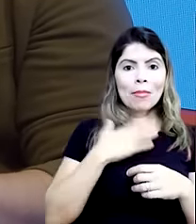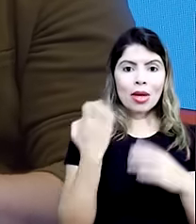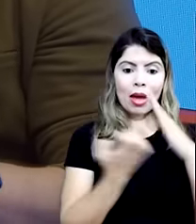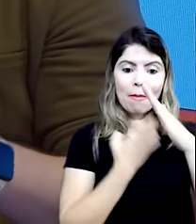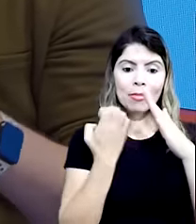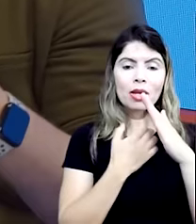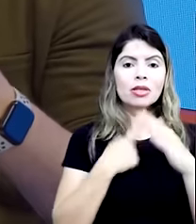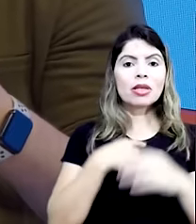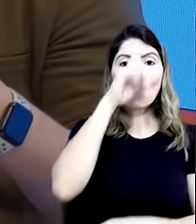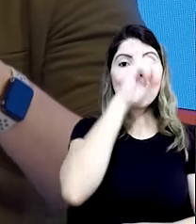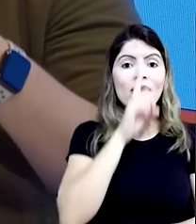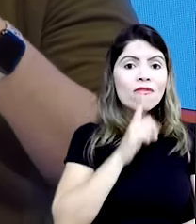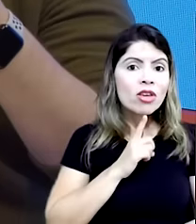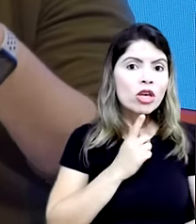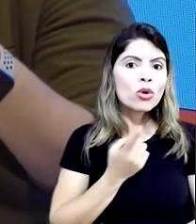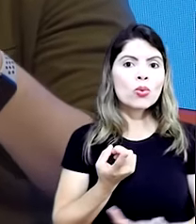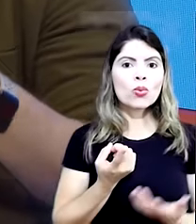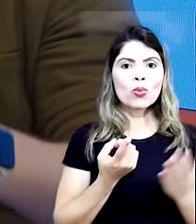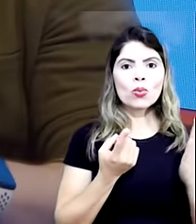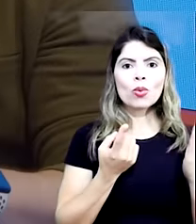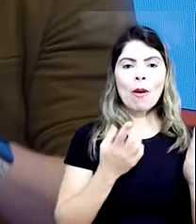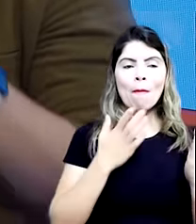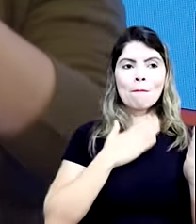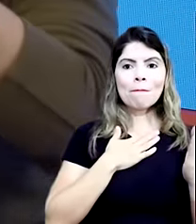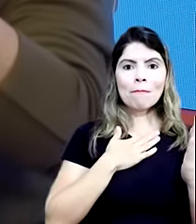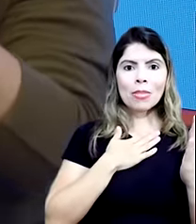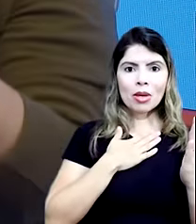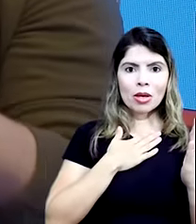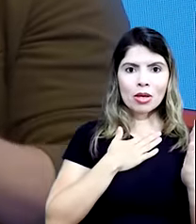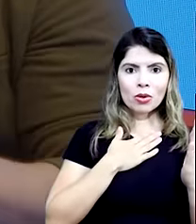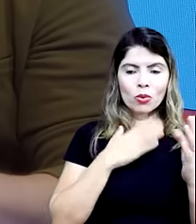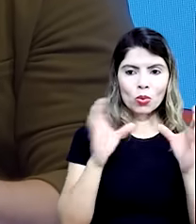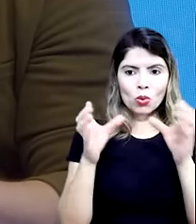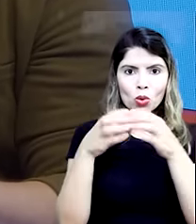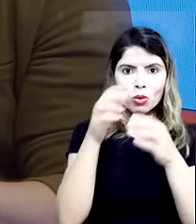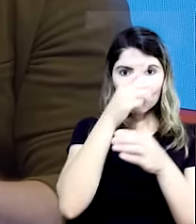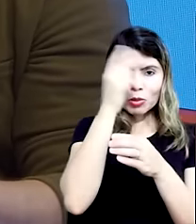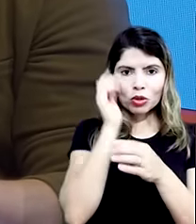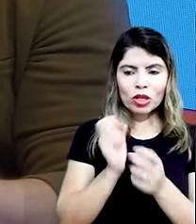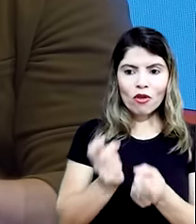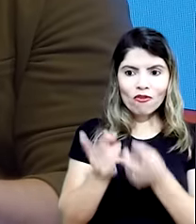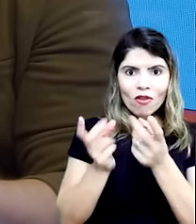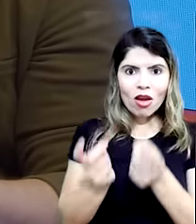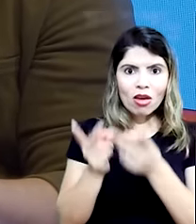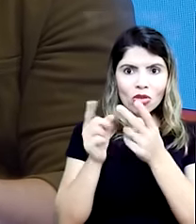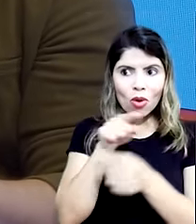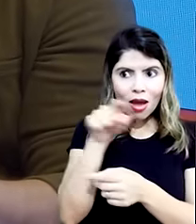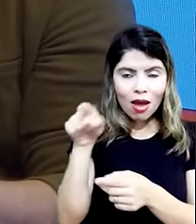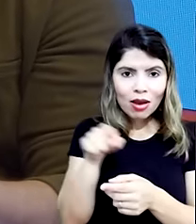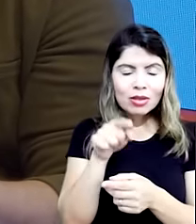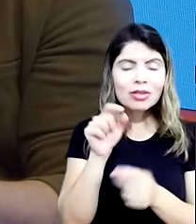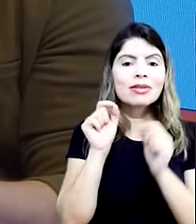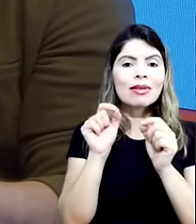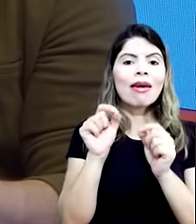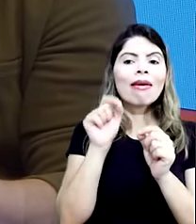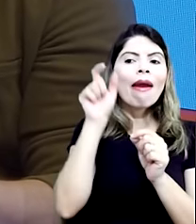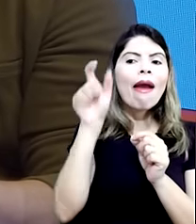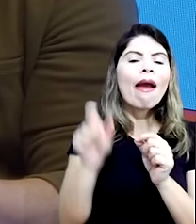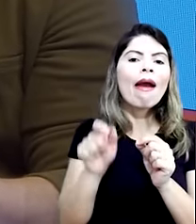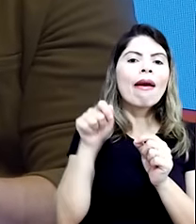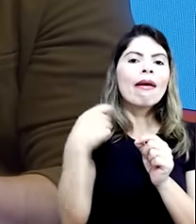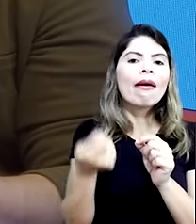perfil o meu público é este especificamente melhor ainda se você puder definir quem é a tua